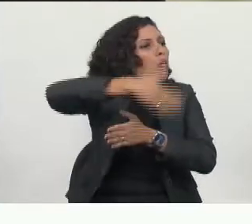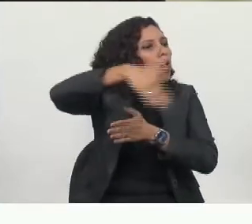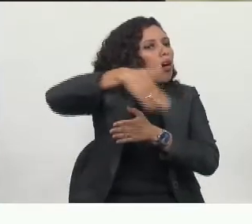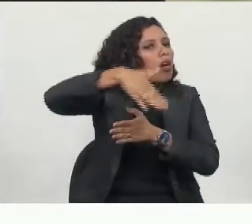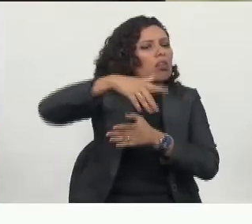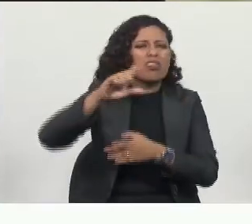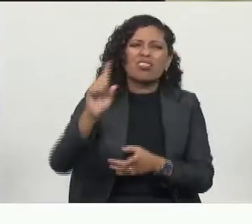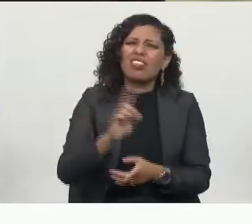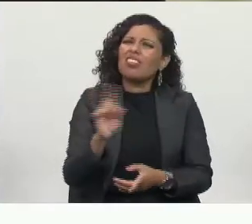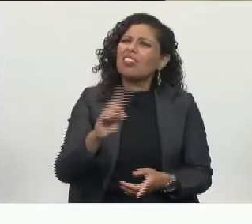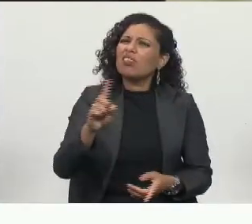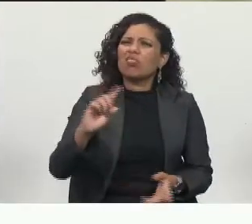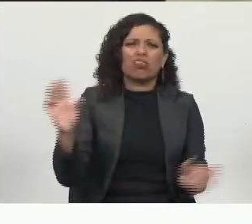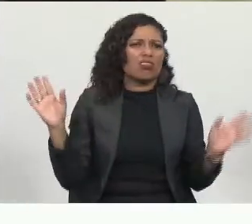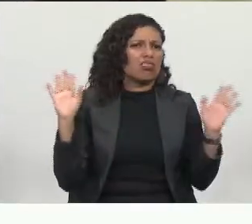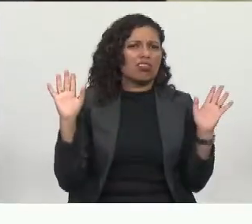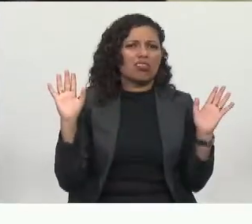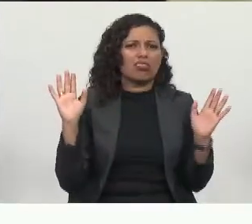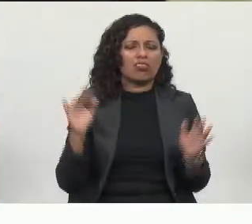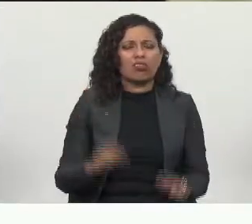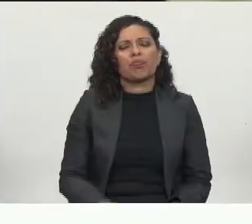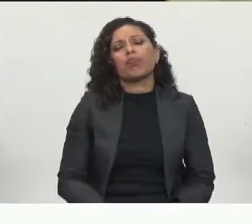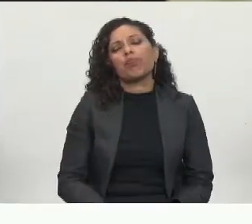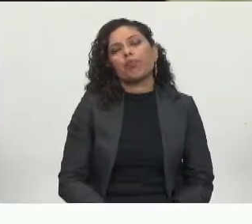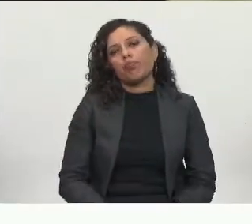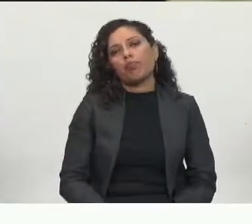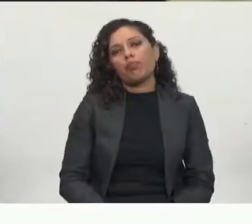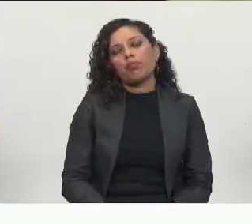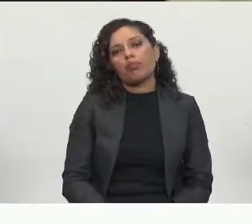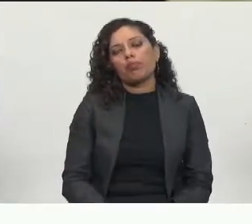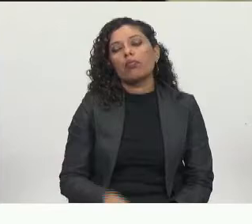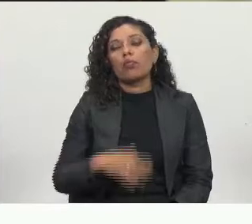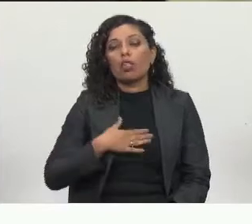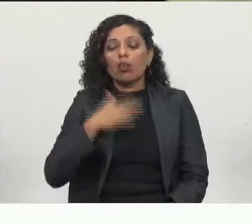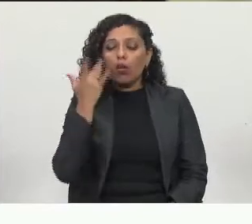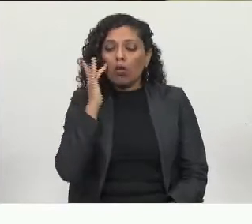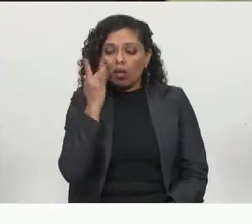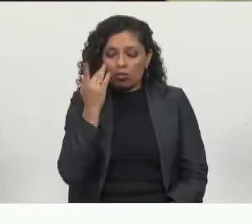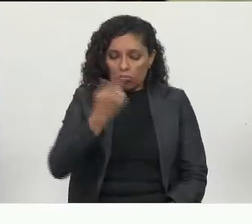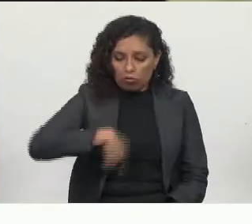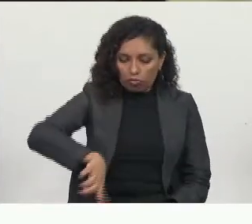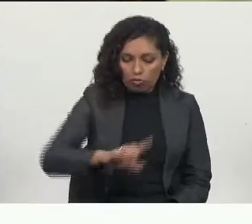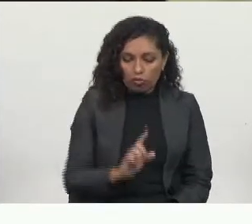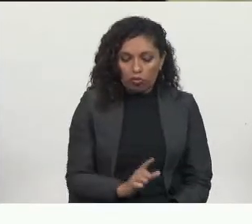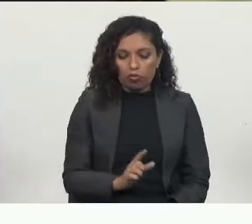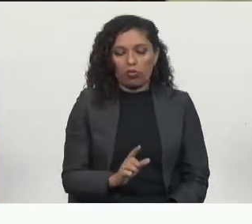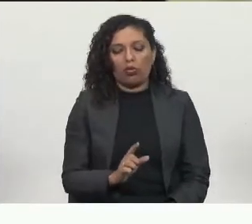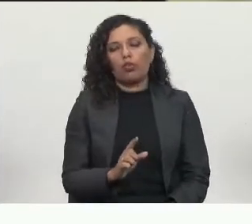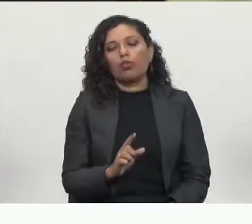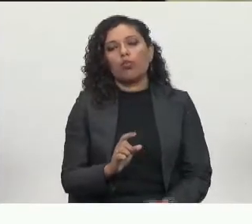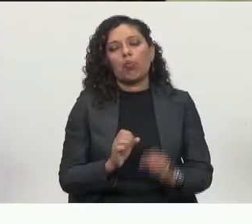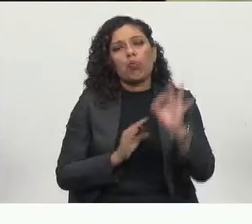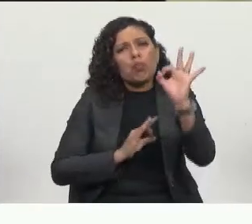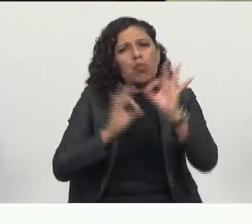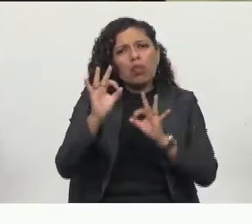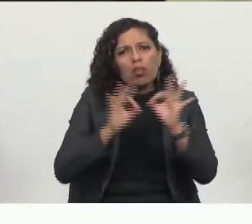botar arma, não é. Então eu acho o seguinte, que passando por todo esse procedimento